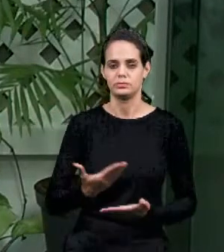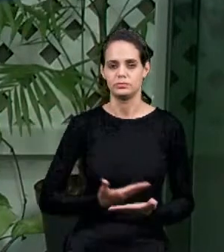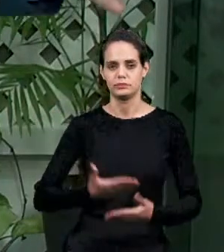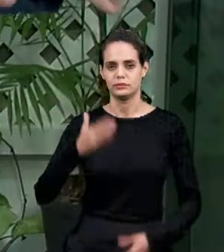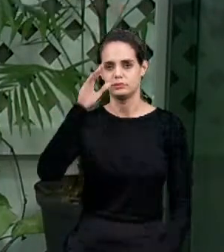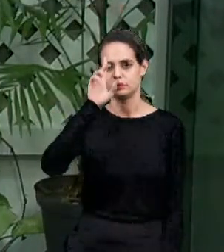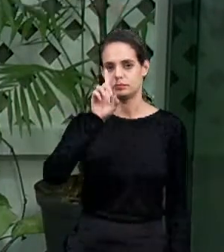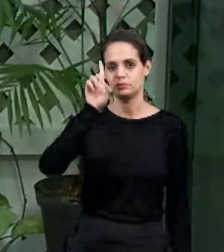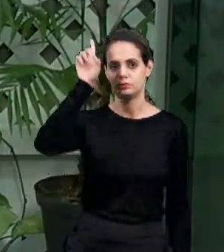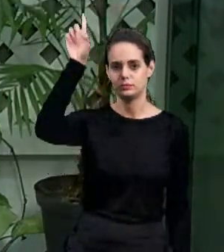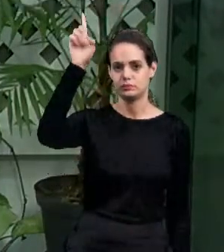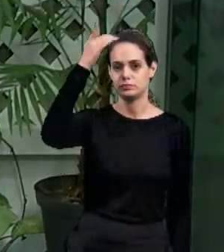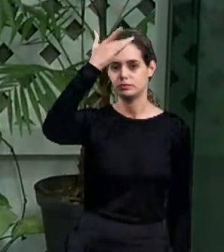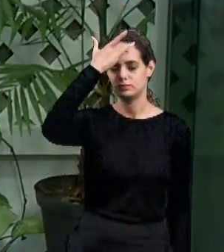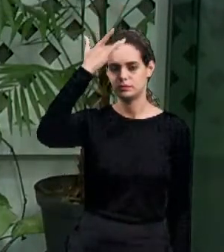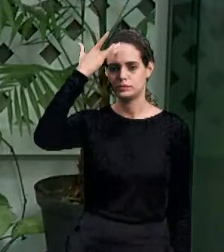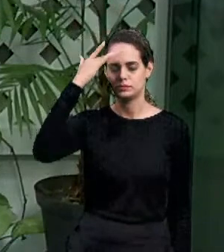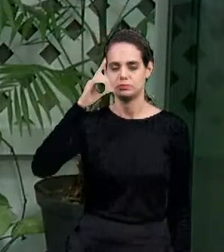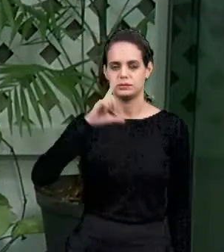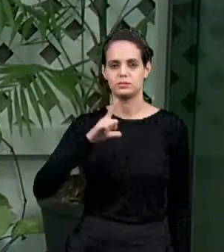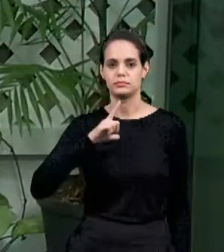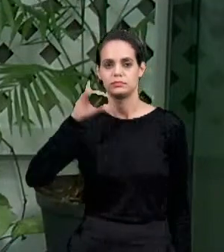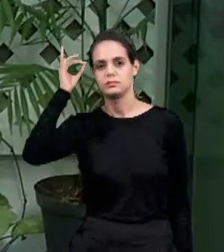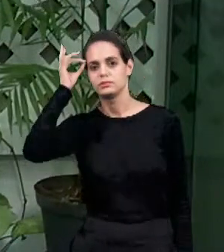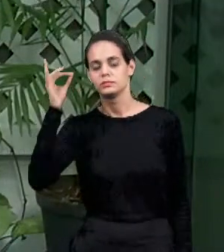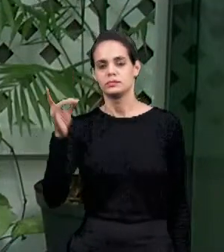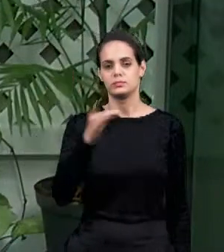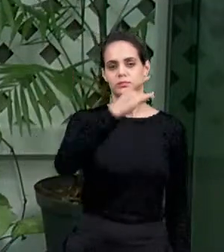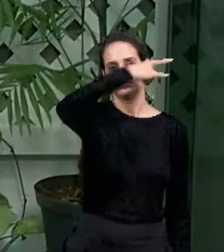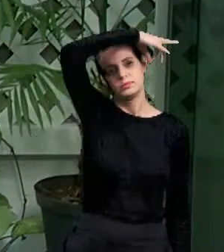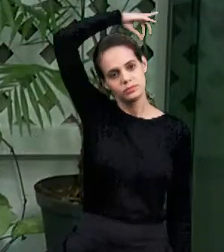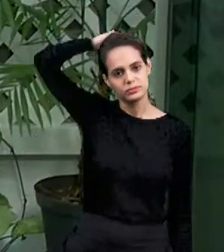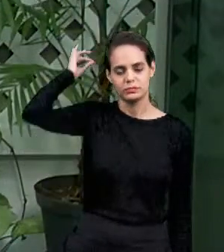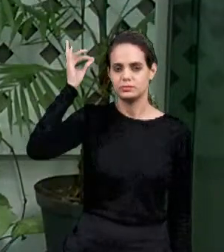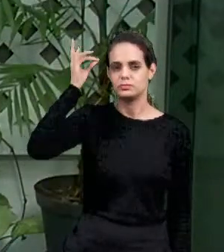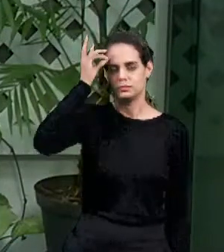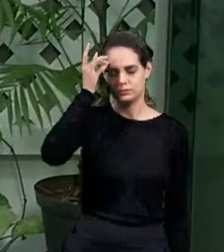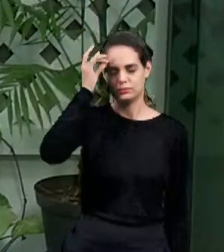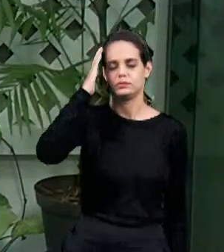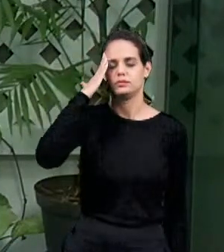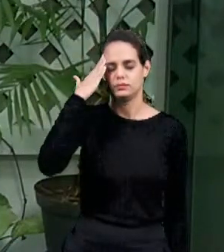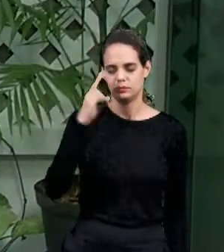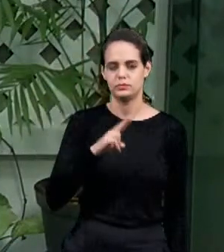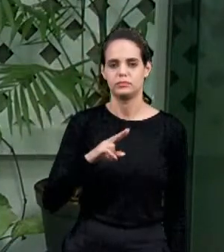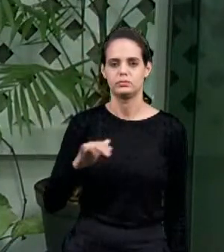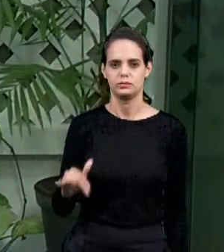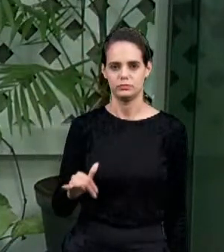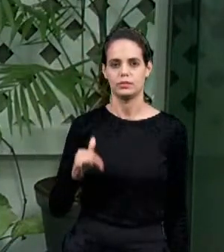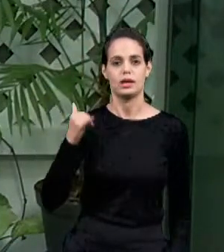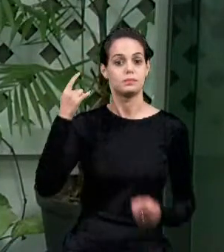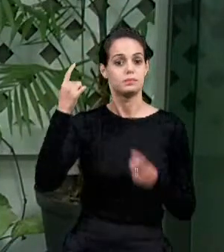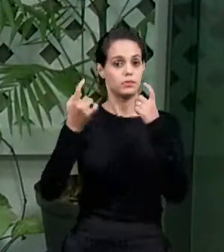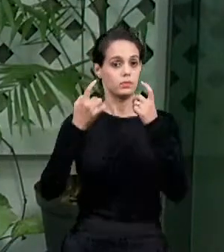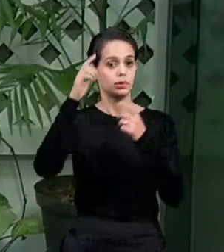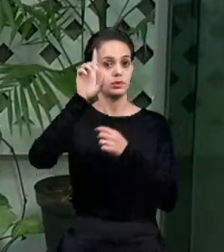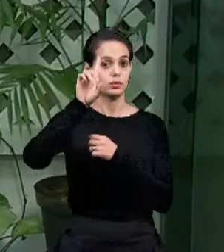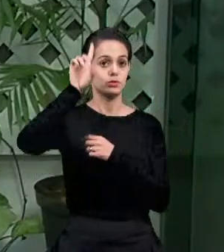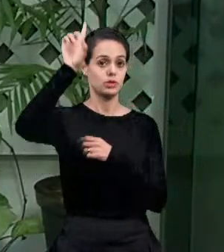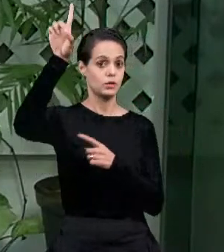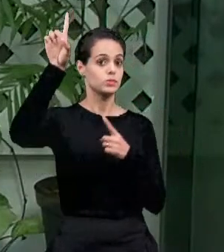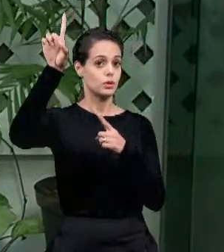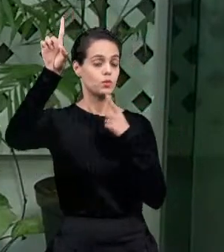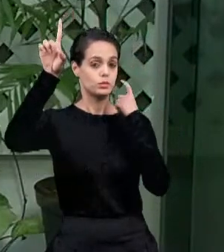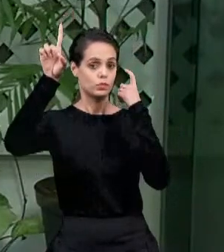no Espírito, no mesmo Espírito, eles vão entender a preocupação de Deus em se revelar ao